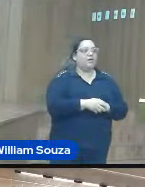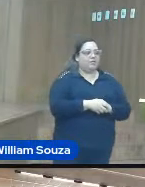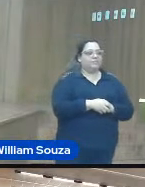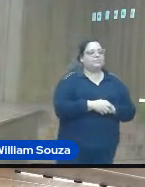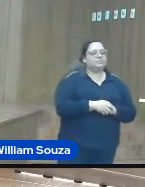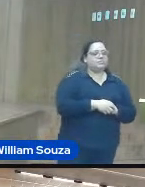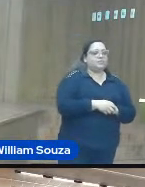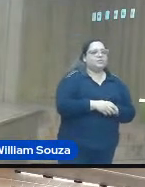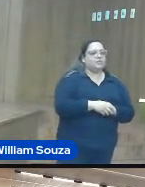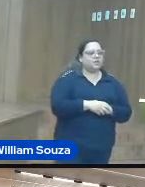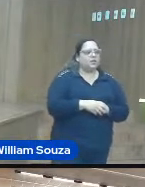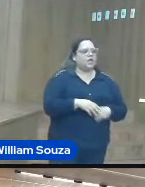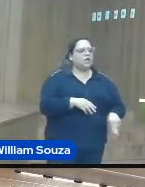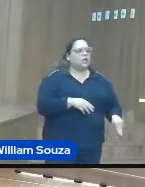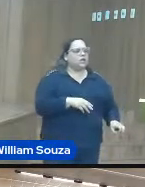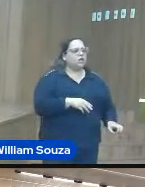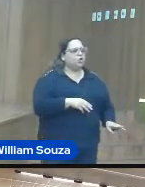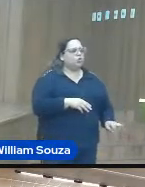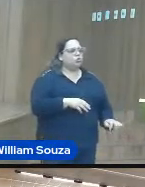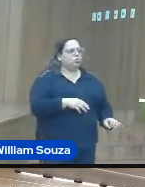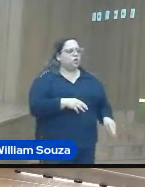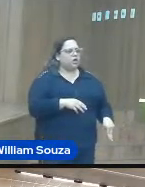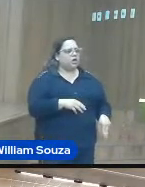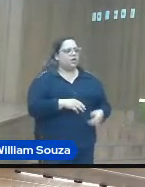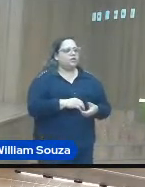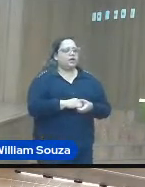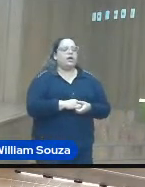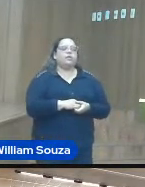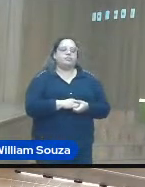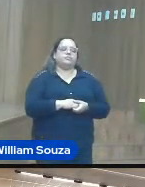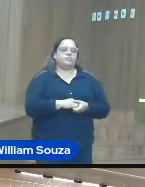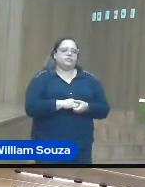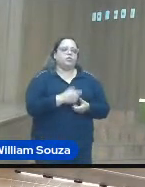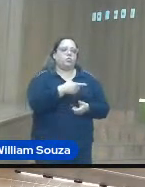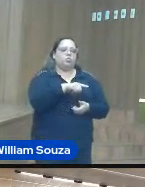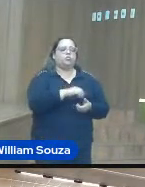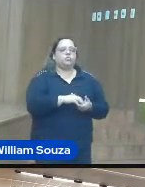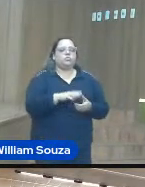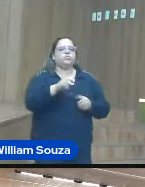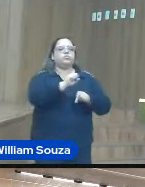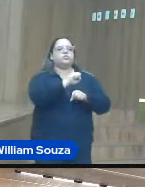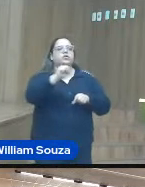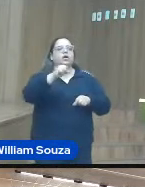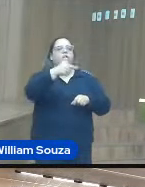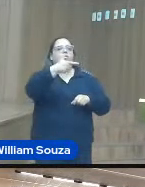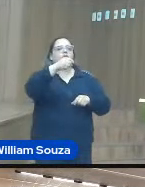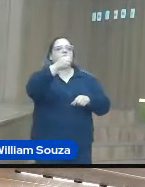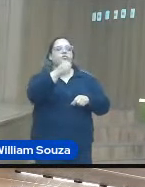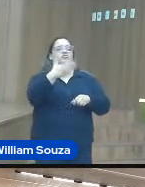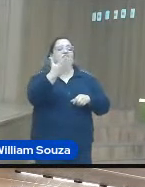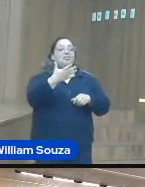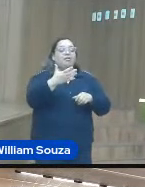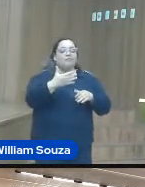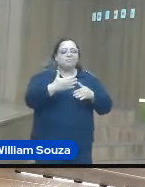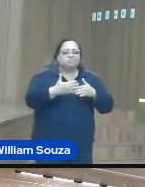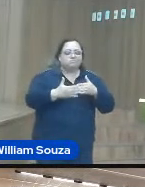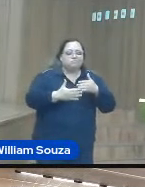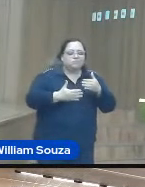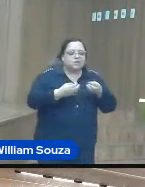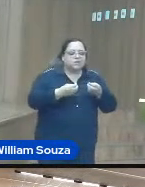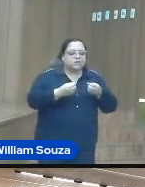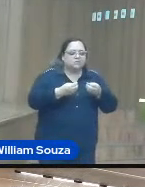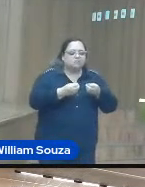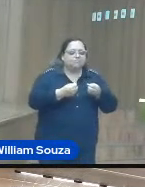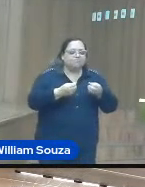Império Otomano era um que ali no início do século XX ele estava já perdendo muita força, né?